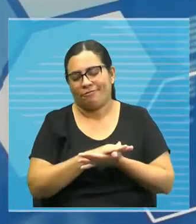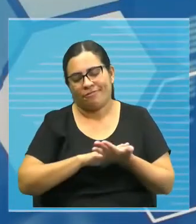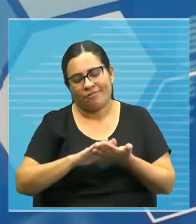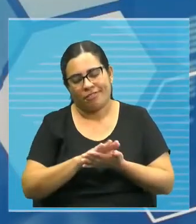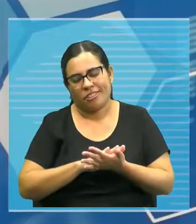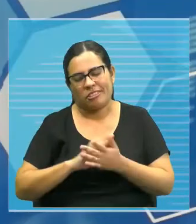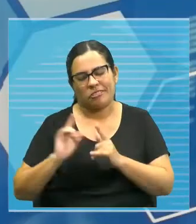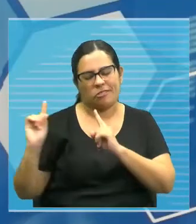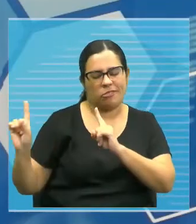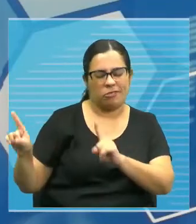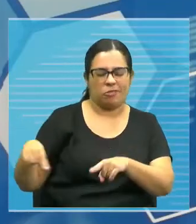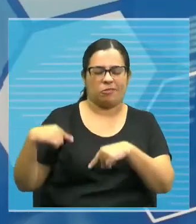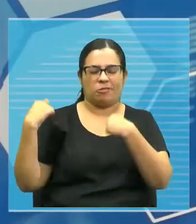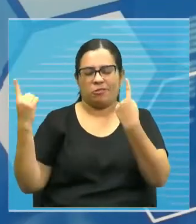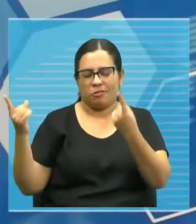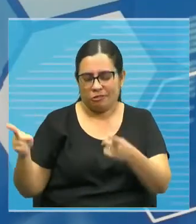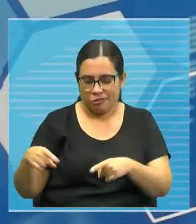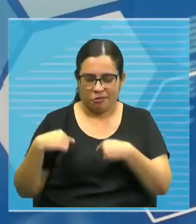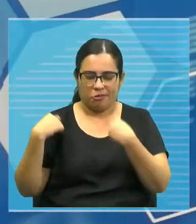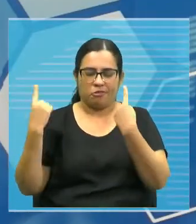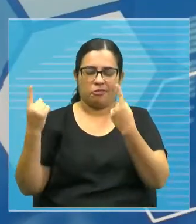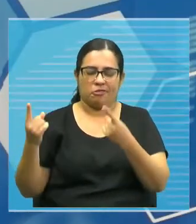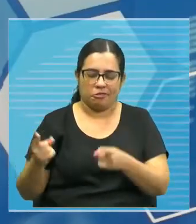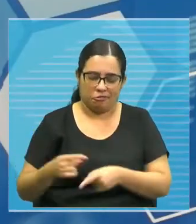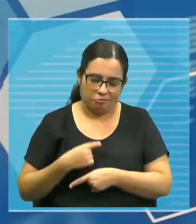machuca alguém que não viveu.